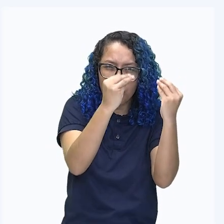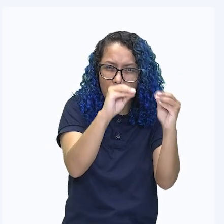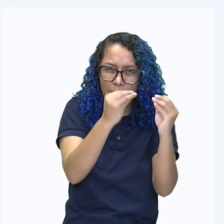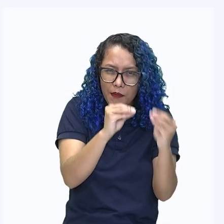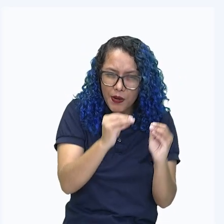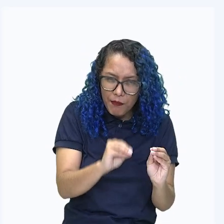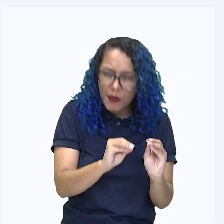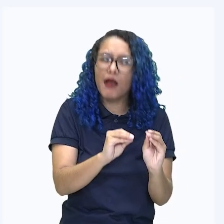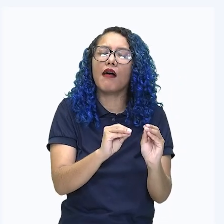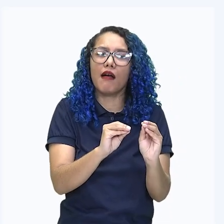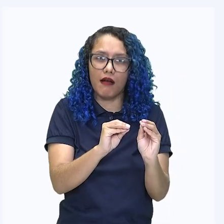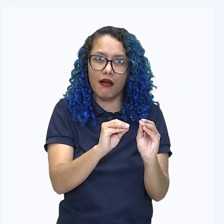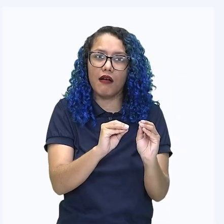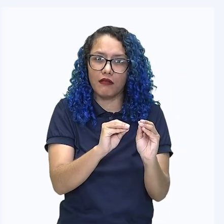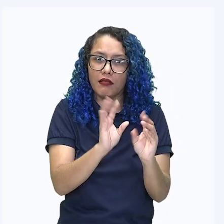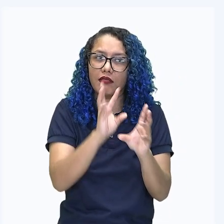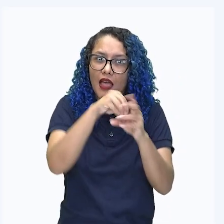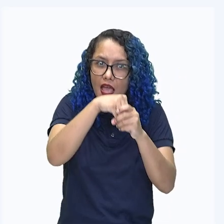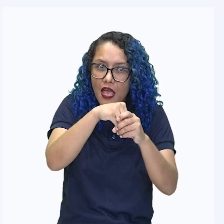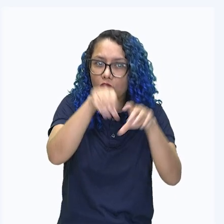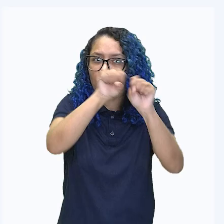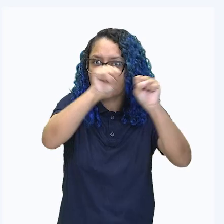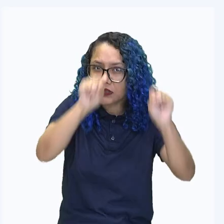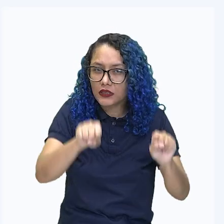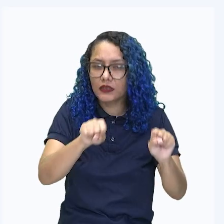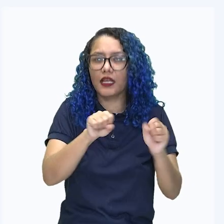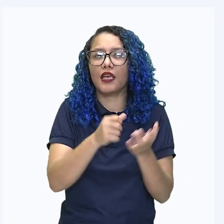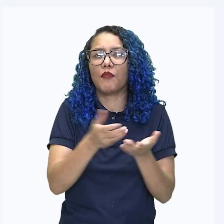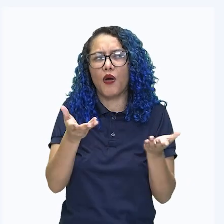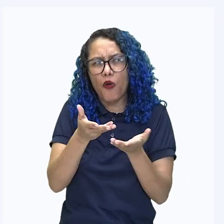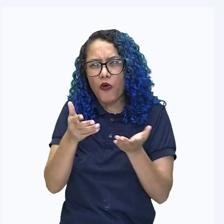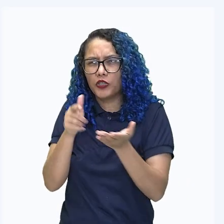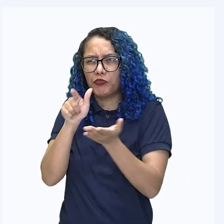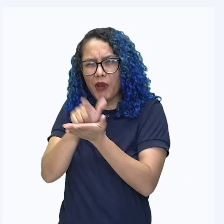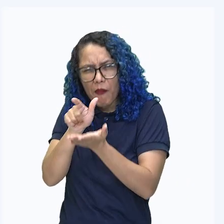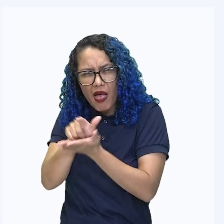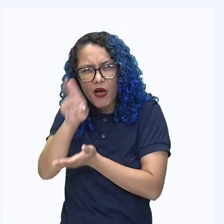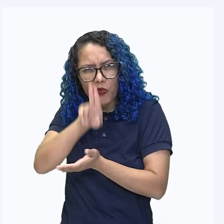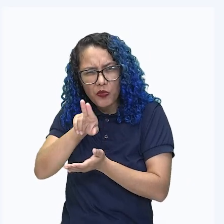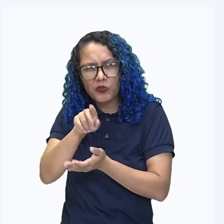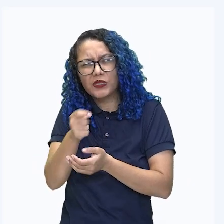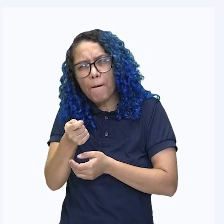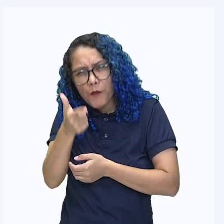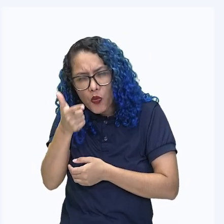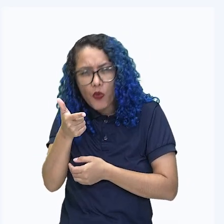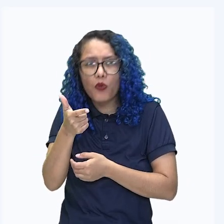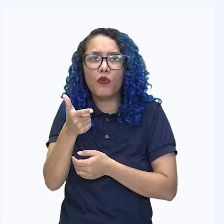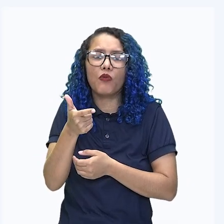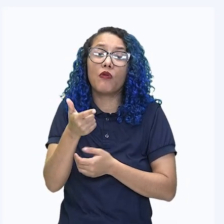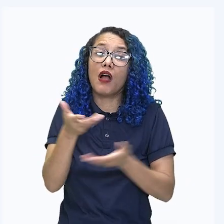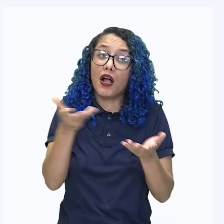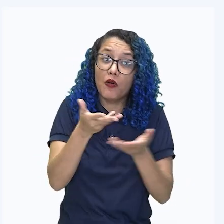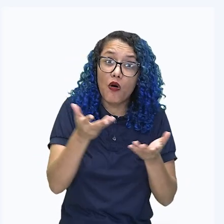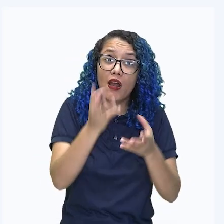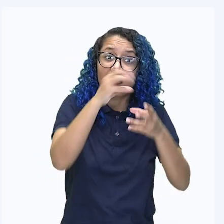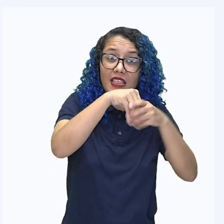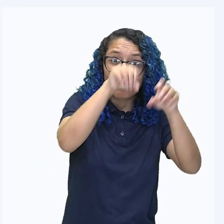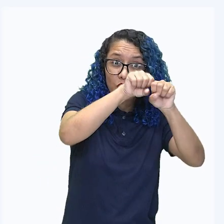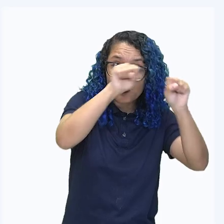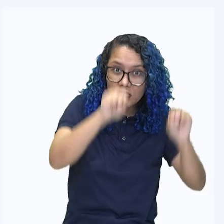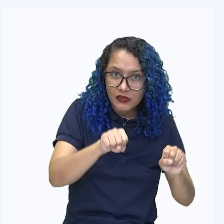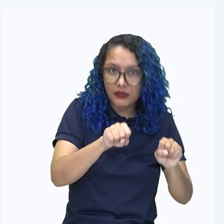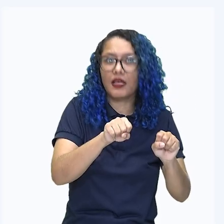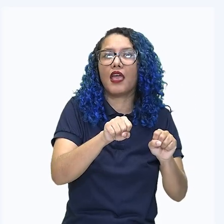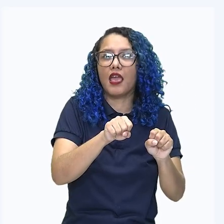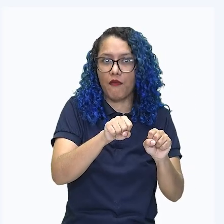processadas informaticamente, né? A gente já não utiliza tanto papel assim, a gente precisa disso em uma base de dados. E essa